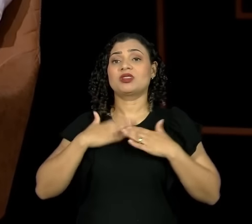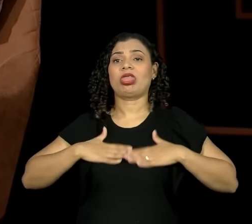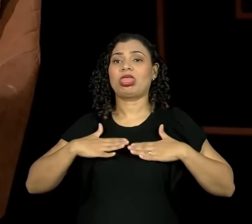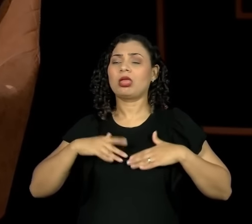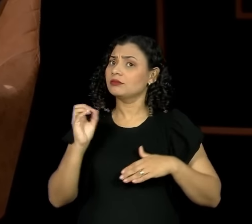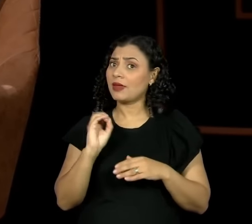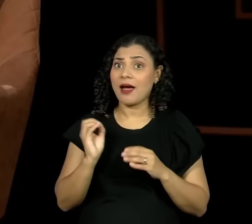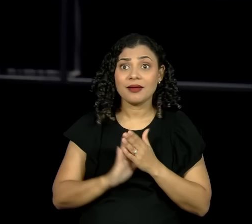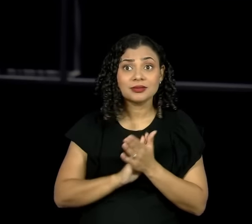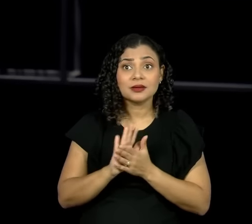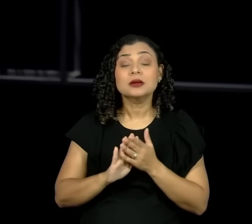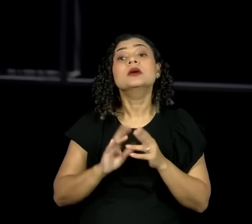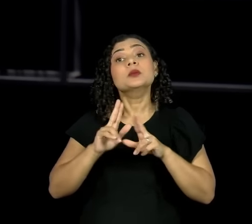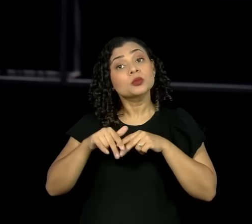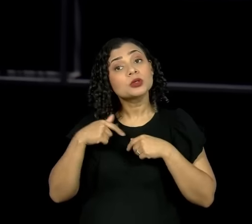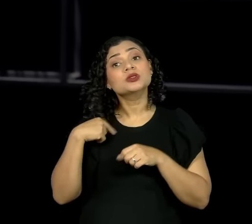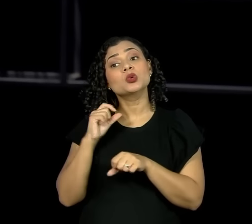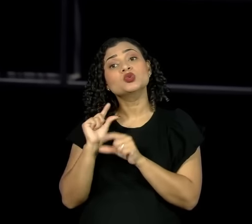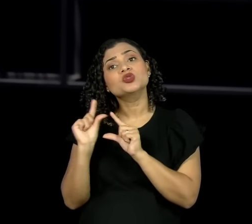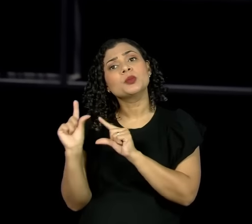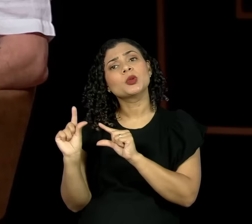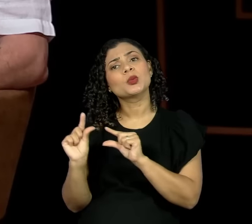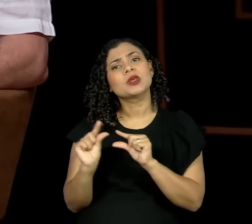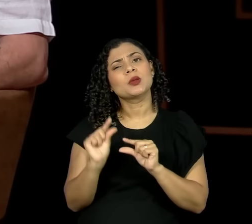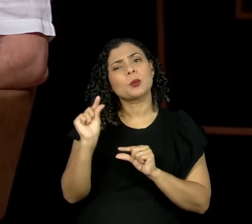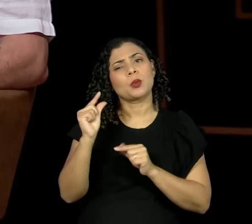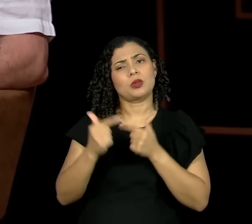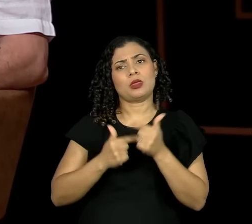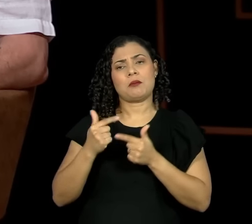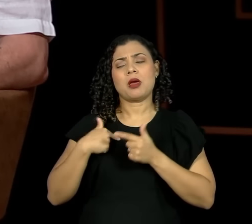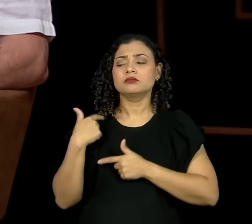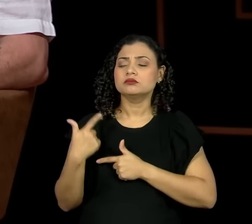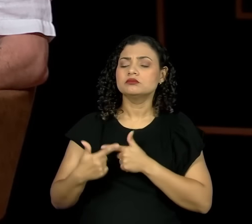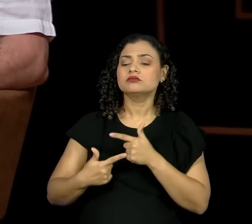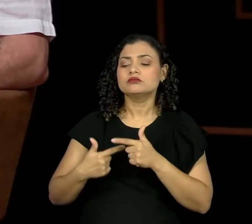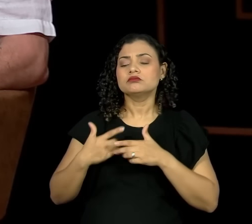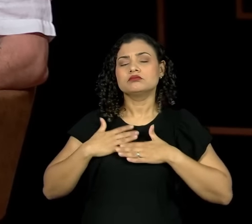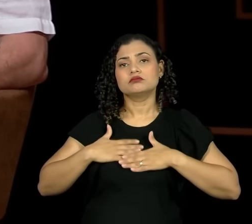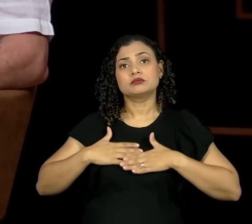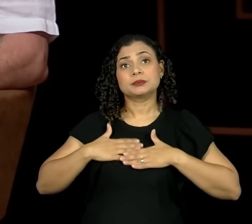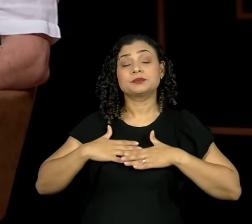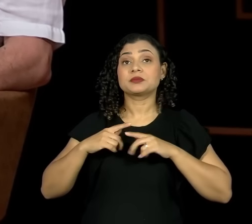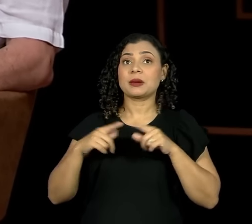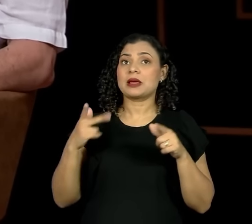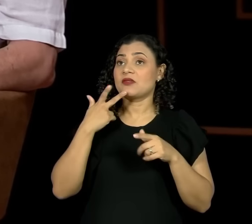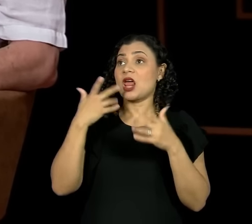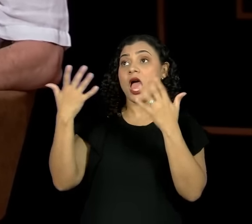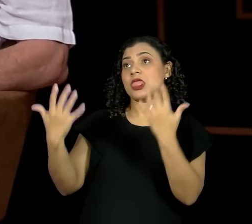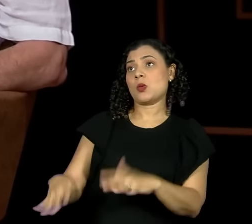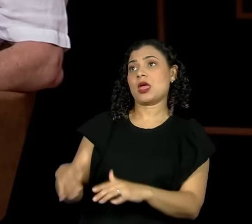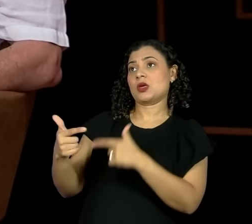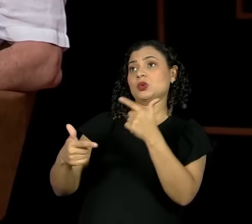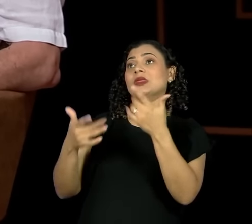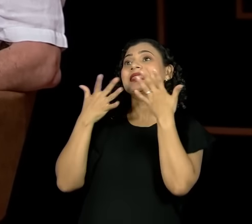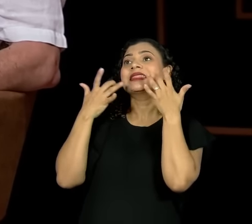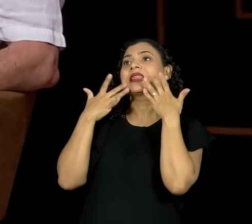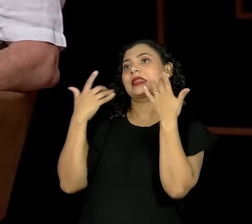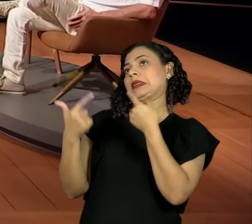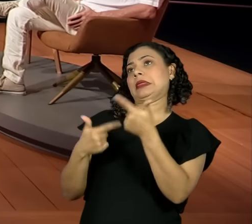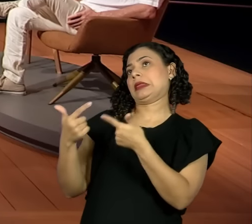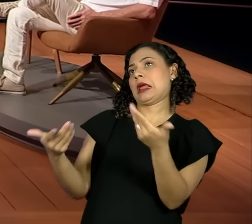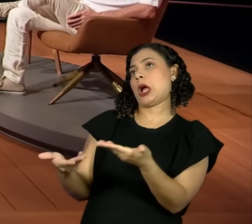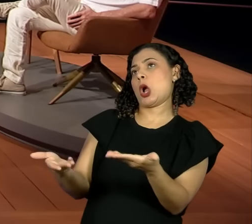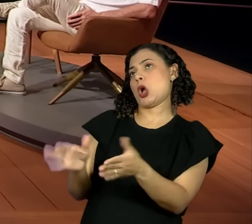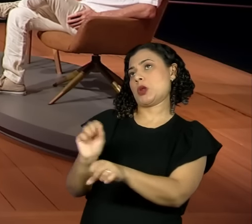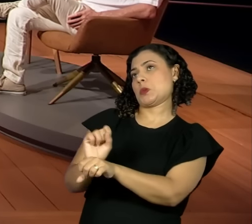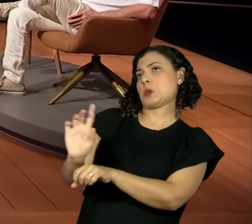pouco o ritmo mas nada em relação a não quero fazer teatro agora Acho que pelas